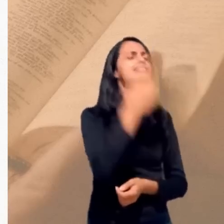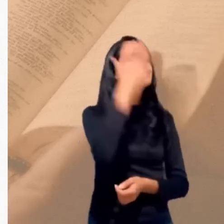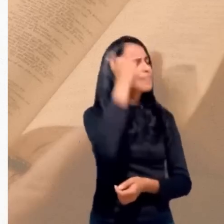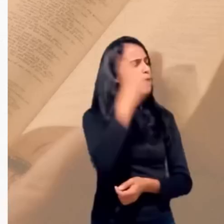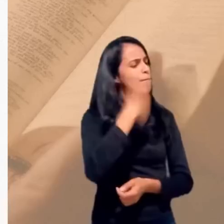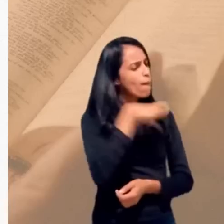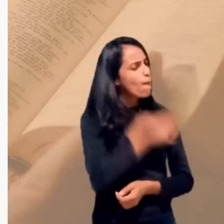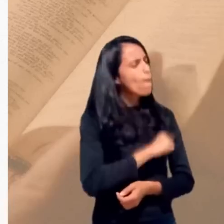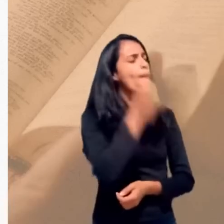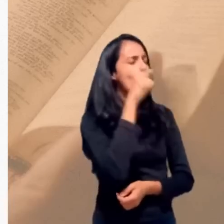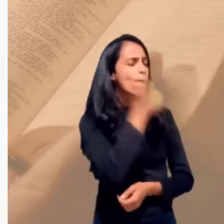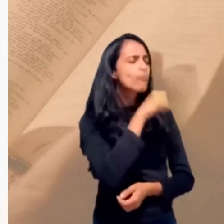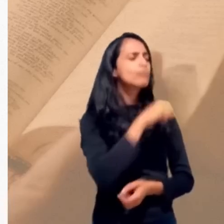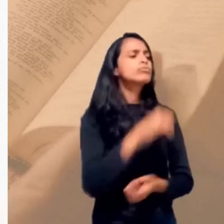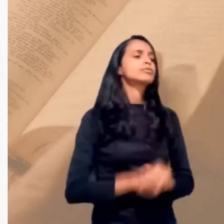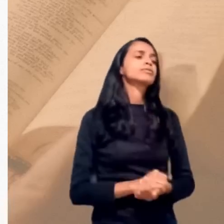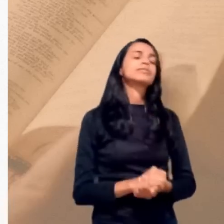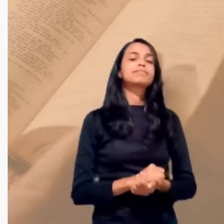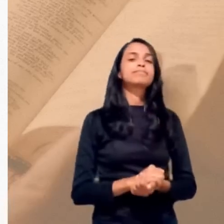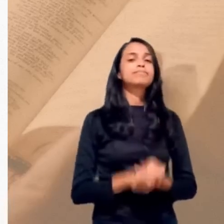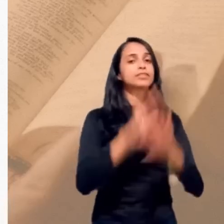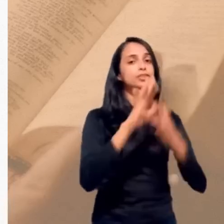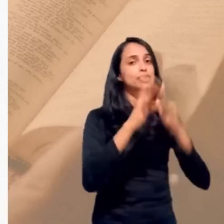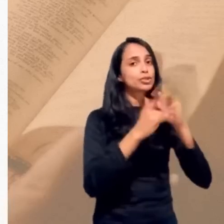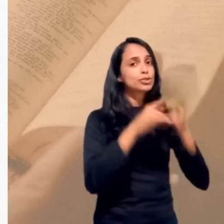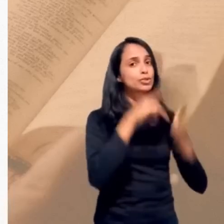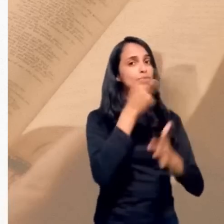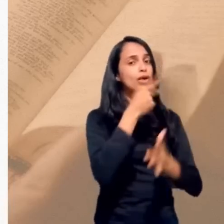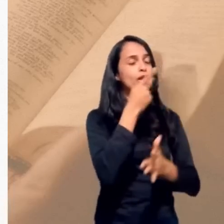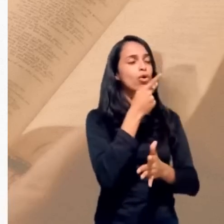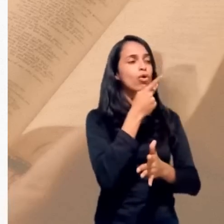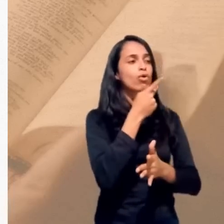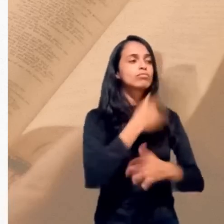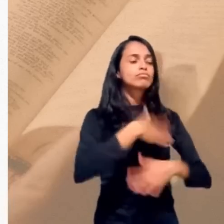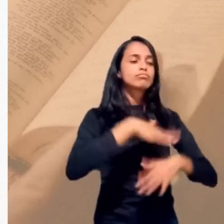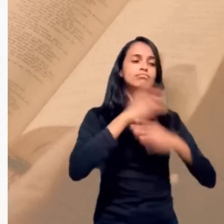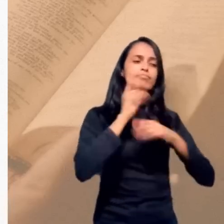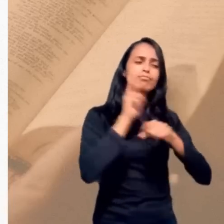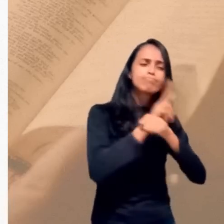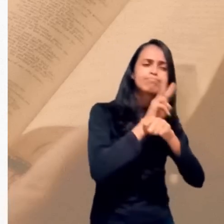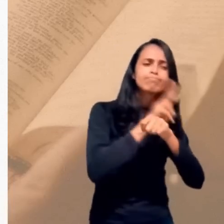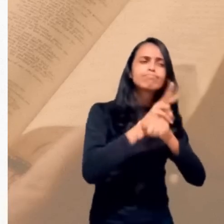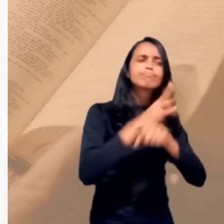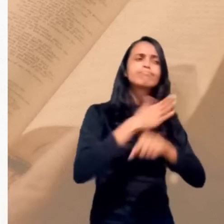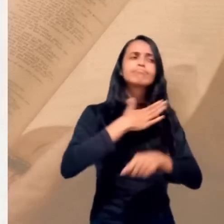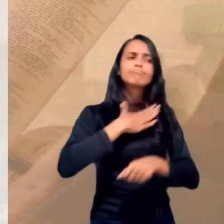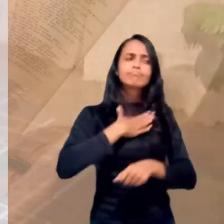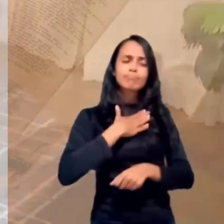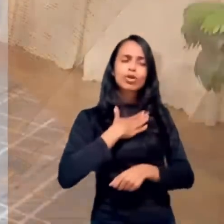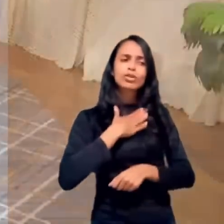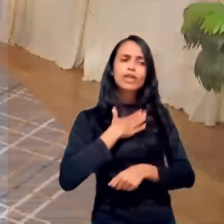Disse-lhe: Apacenta os meus cordeiros.